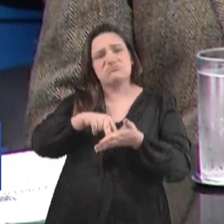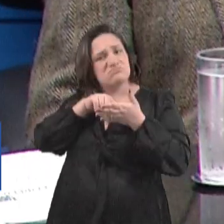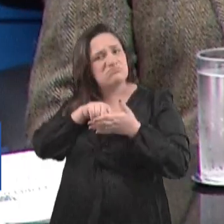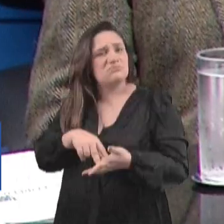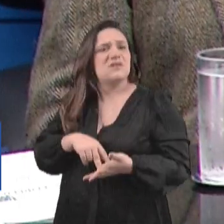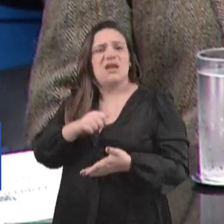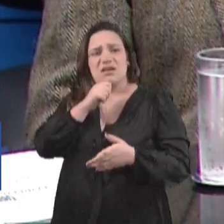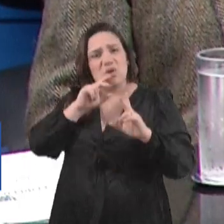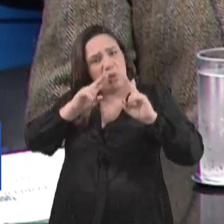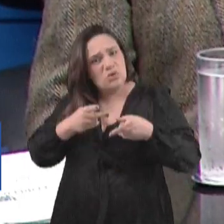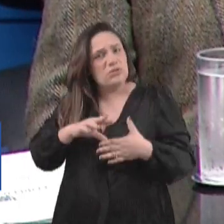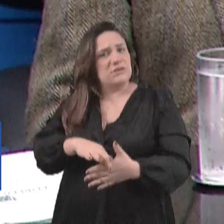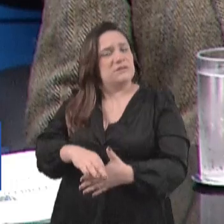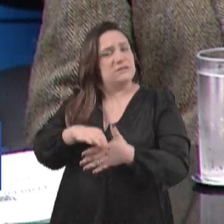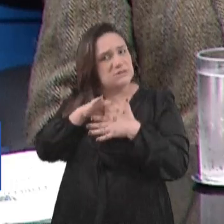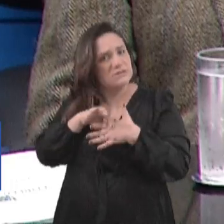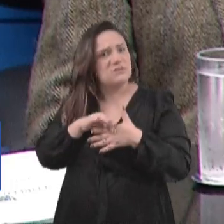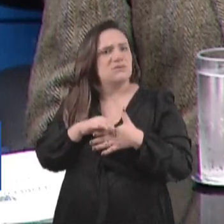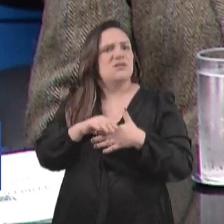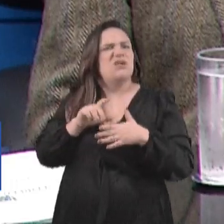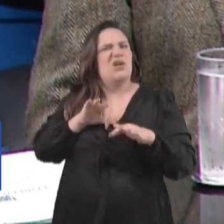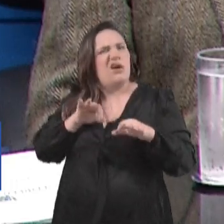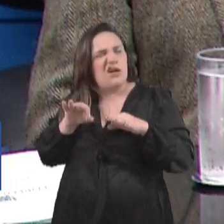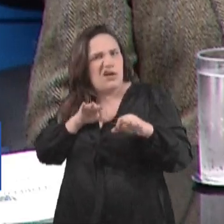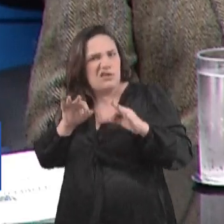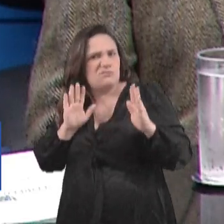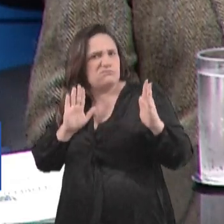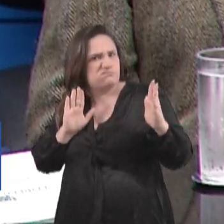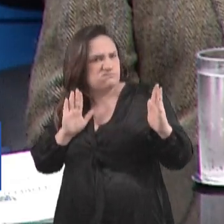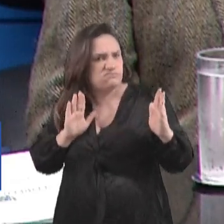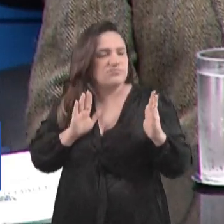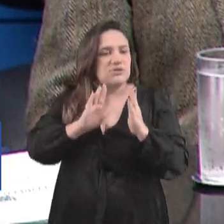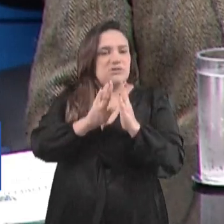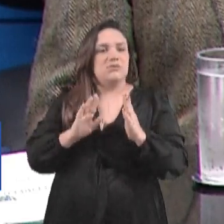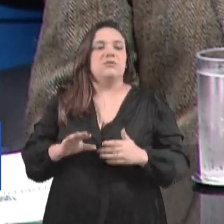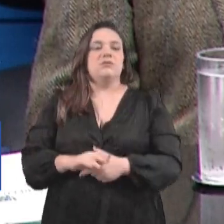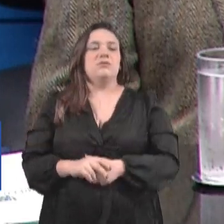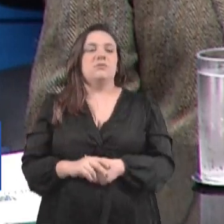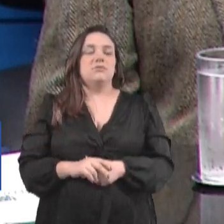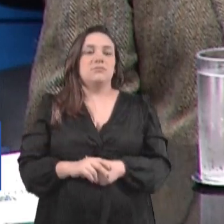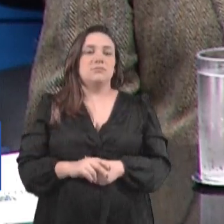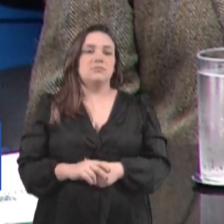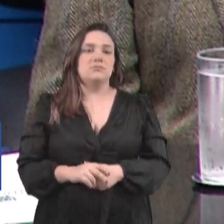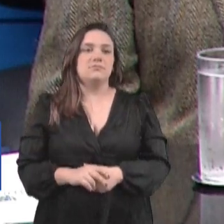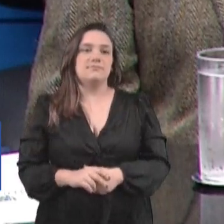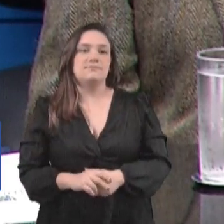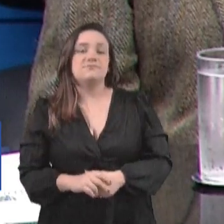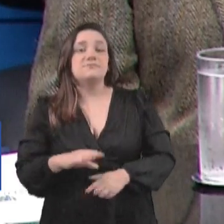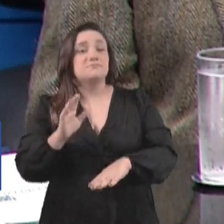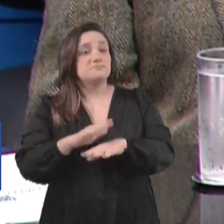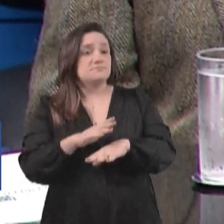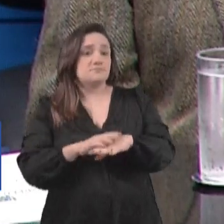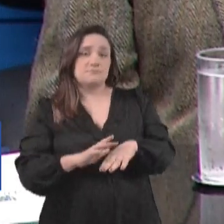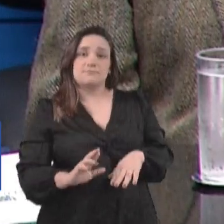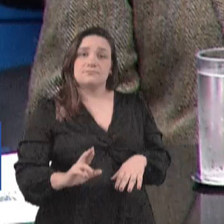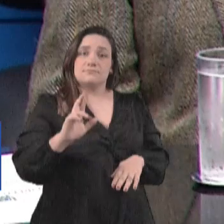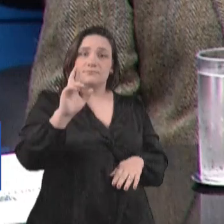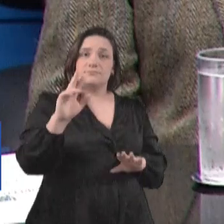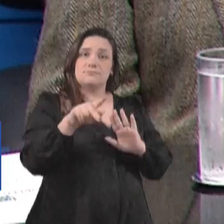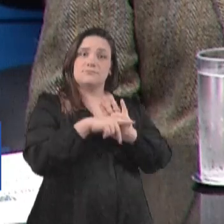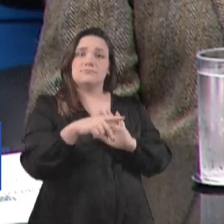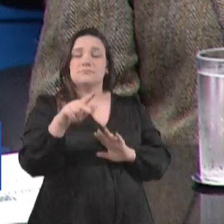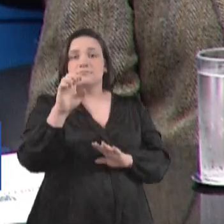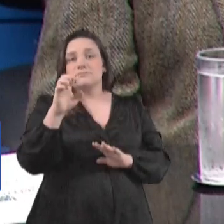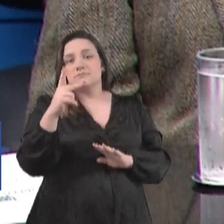liderou companheiros, organizou a resistência que, com coragem inabalável, tornou-se protagonista da